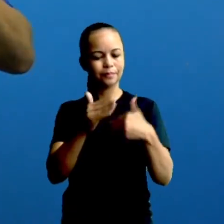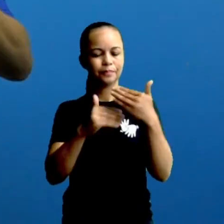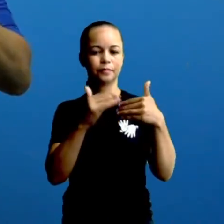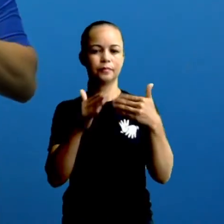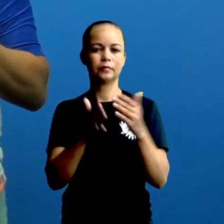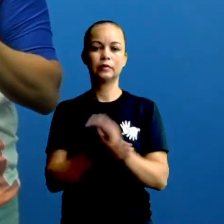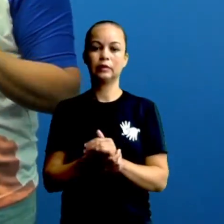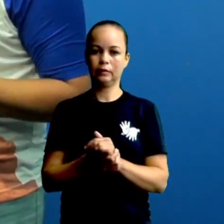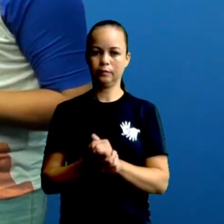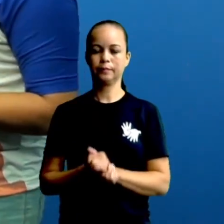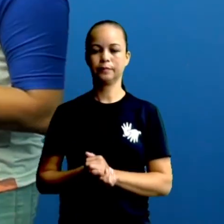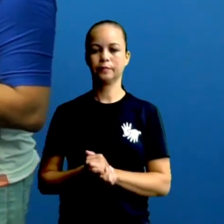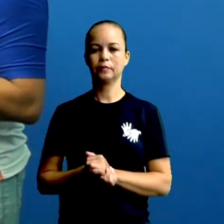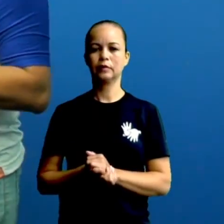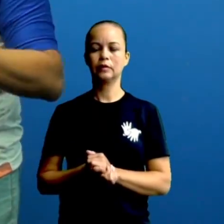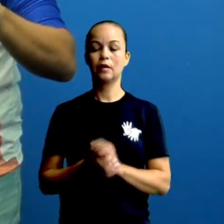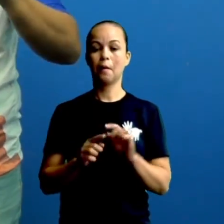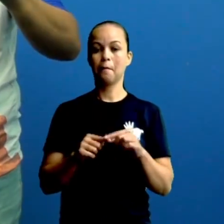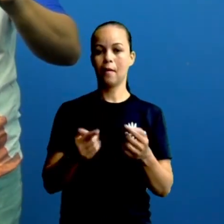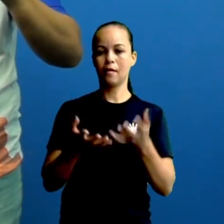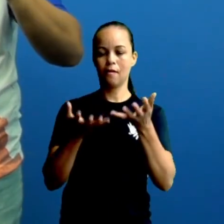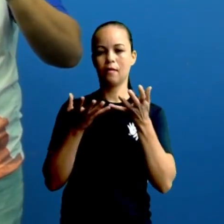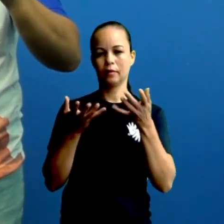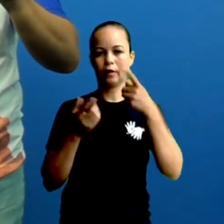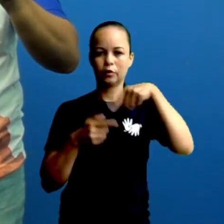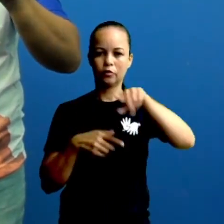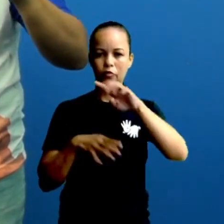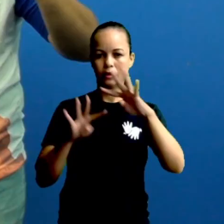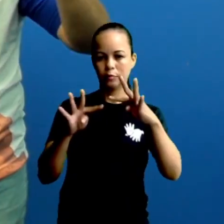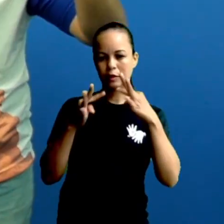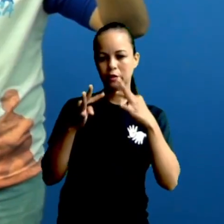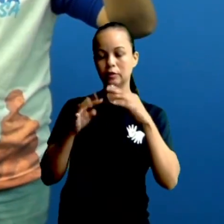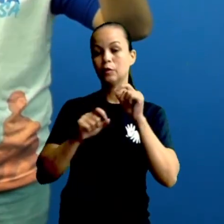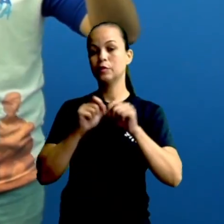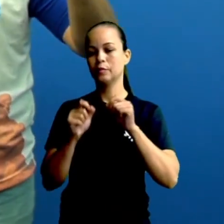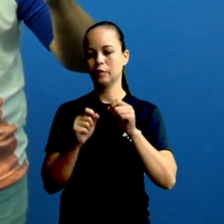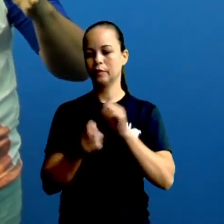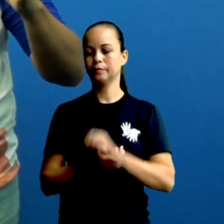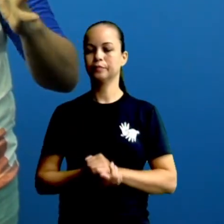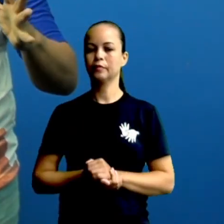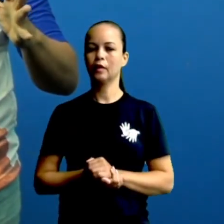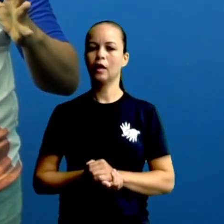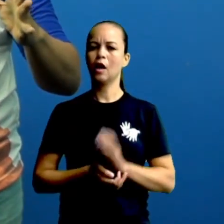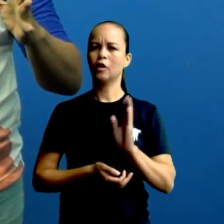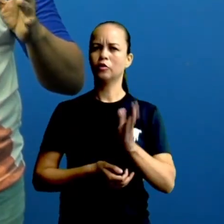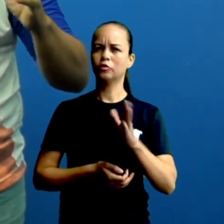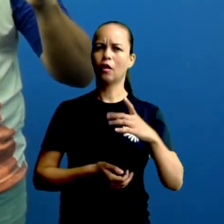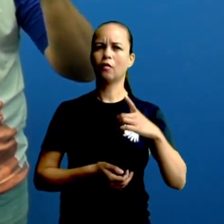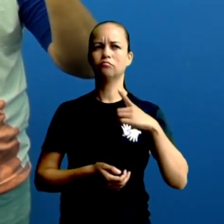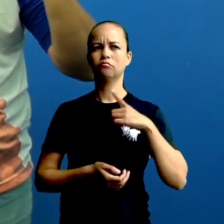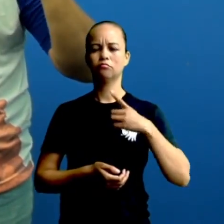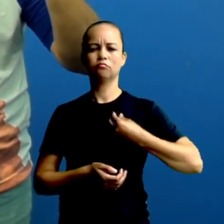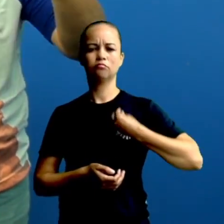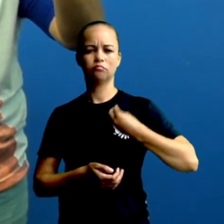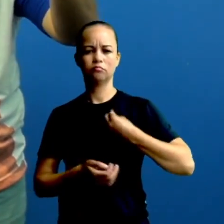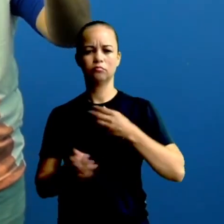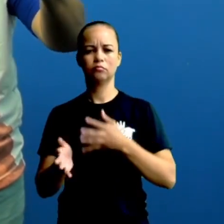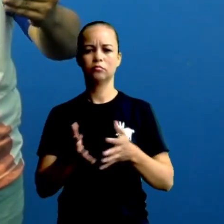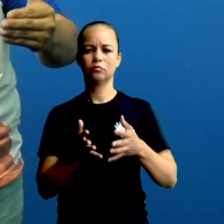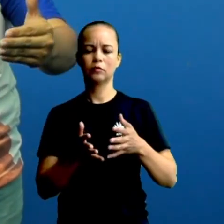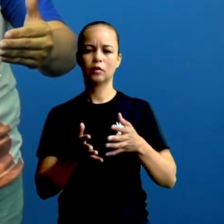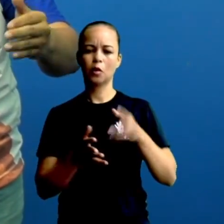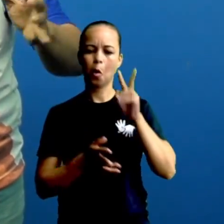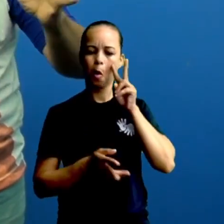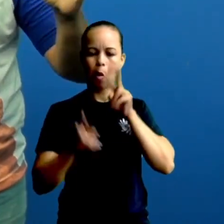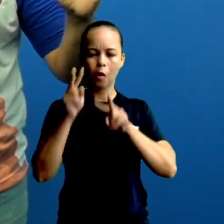evolutivas impactantes. Mas eu quero chamar a atenção de vocês sobre isso. Já existe um consenso, dentro de um olhar